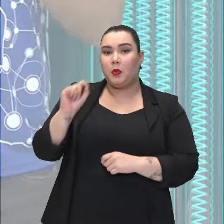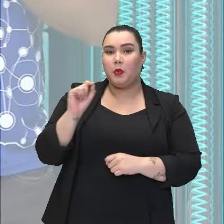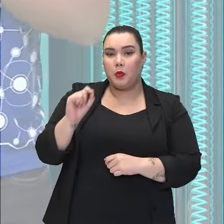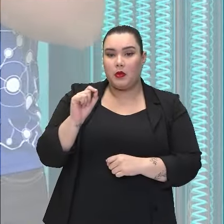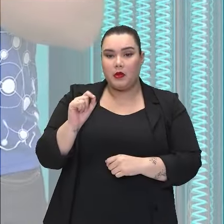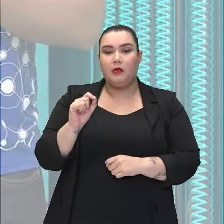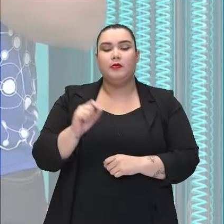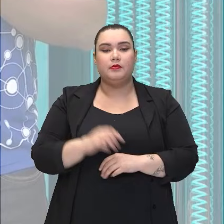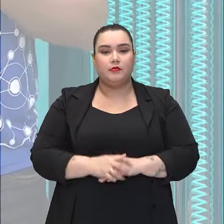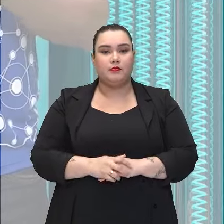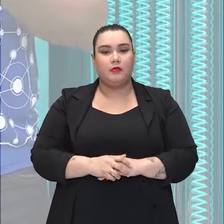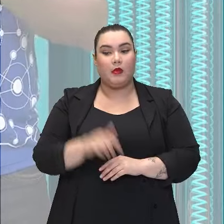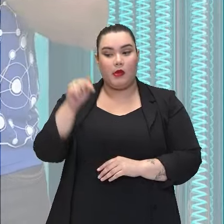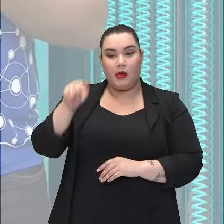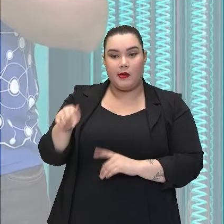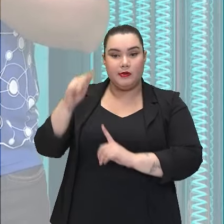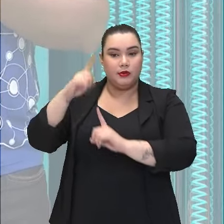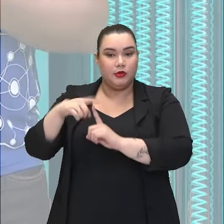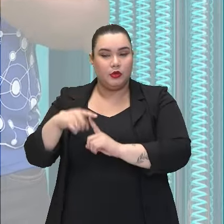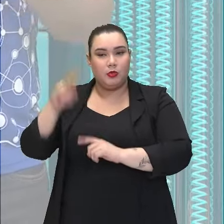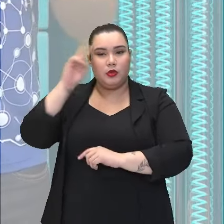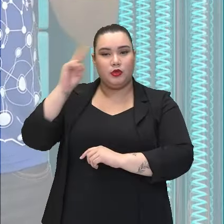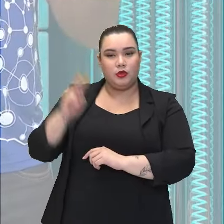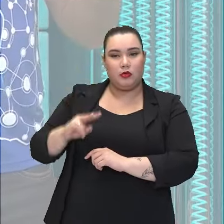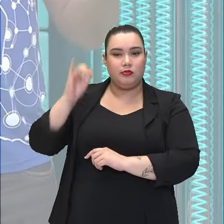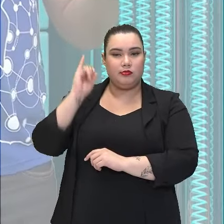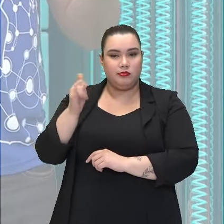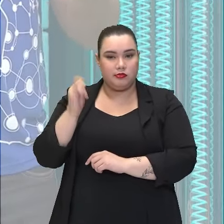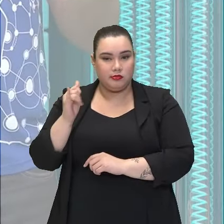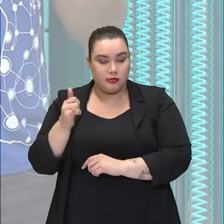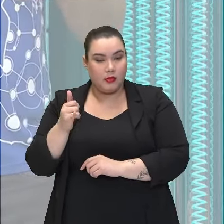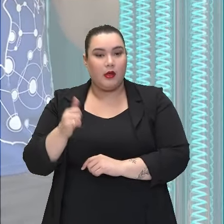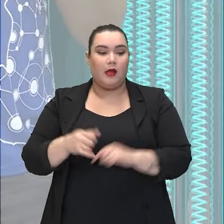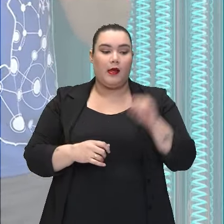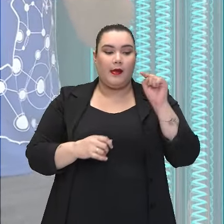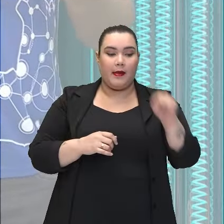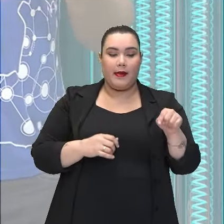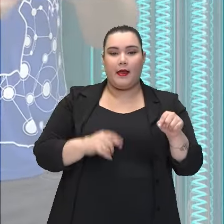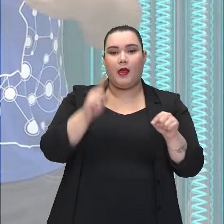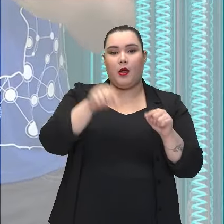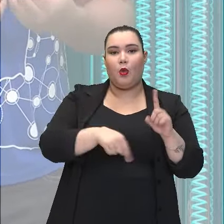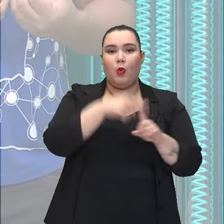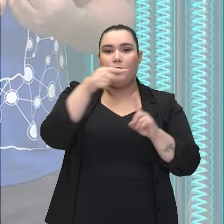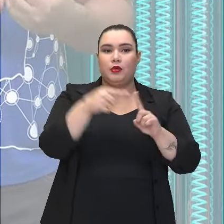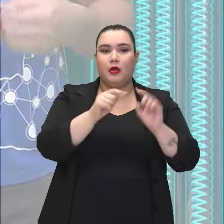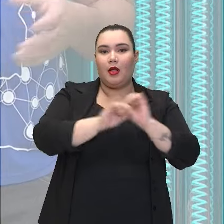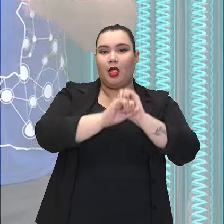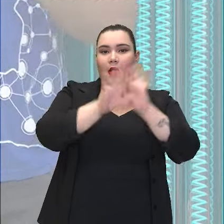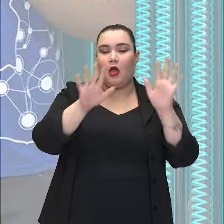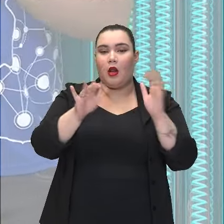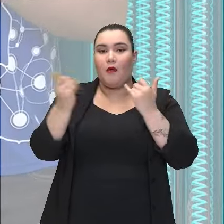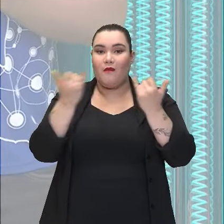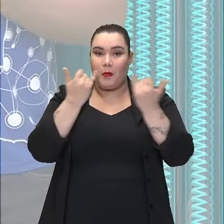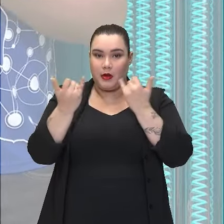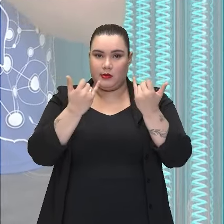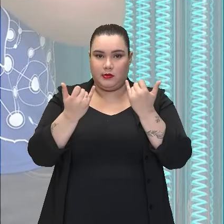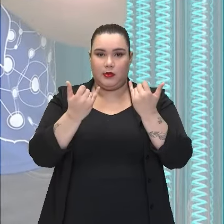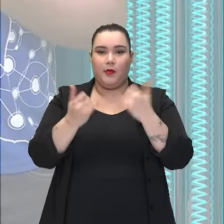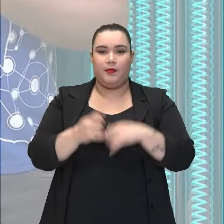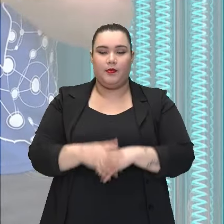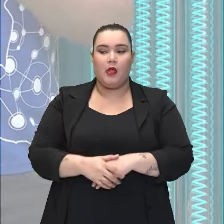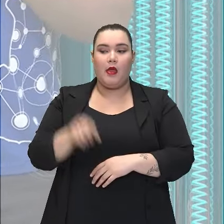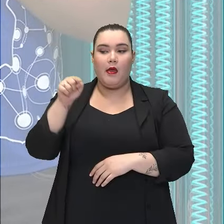uma história, o outro faz uma exposição objetiva. O primeiro conta uma história para indicar como surgiu o diamante, o